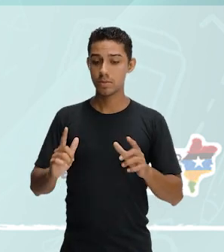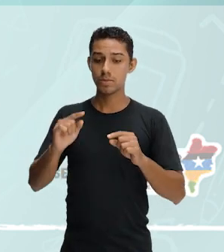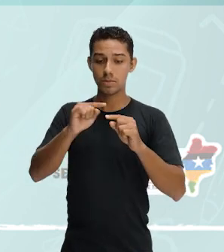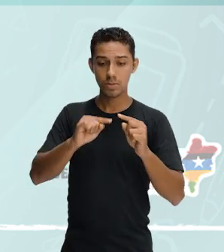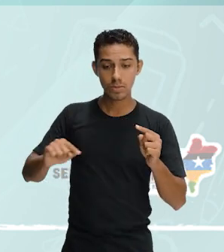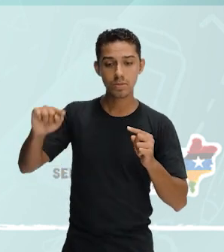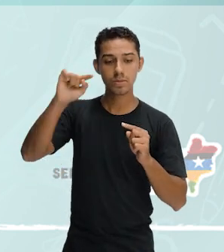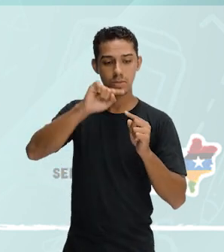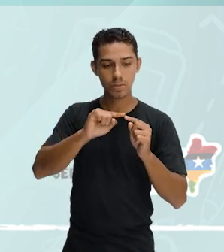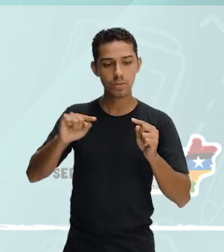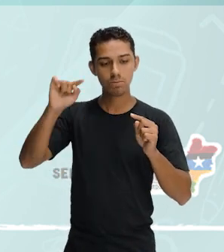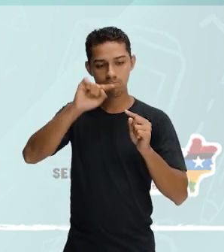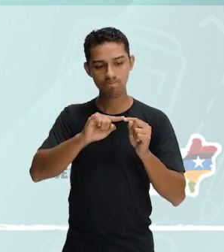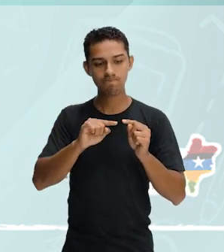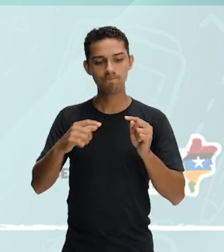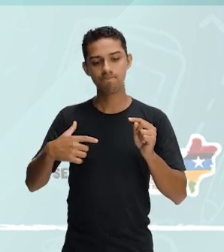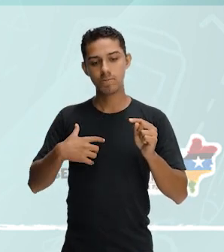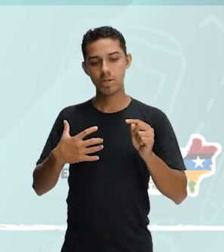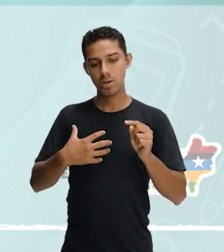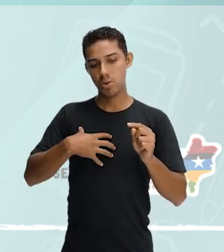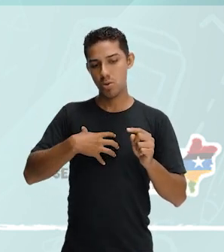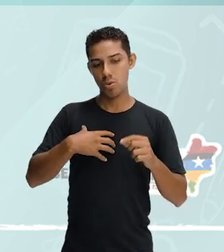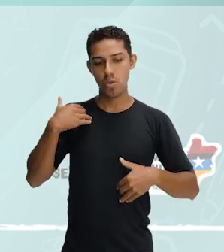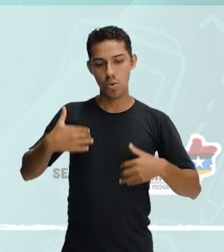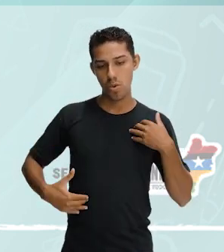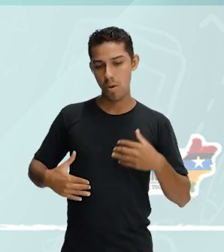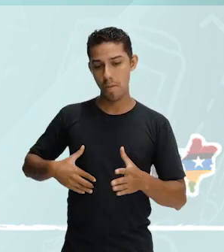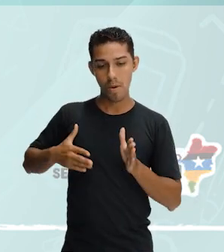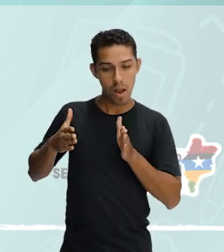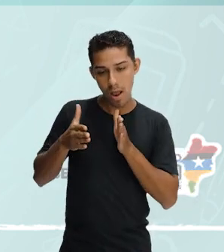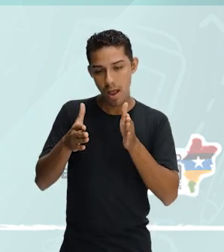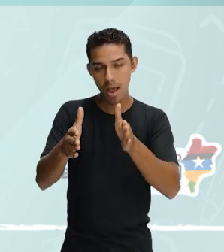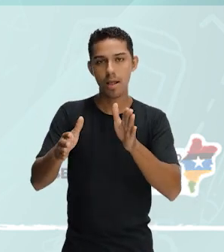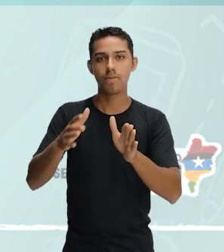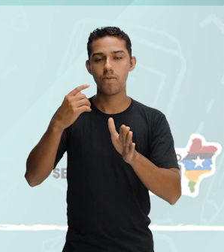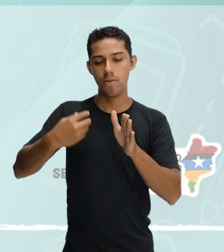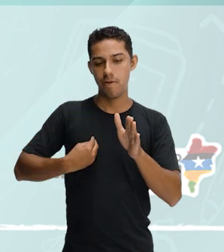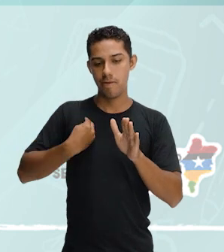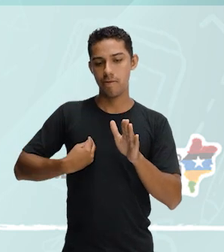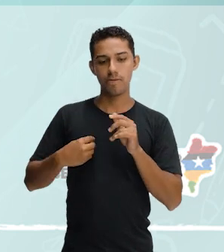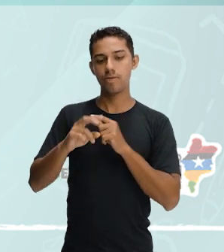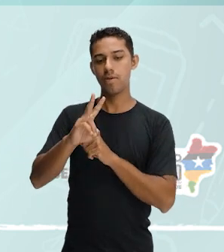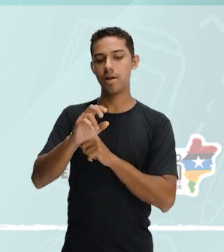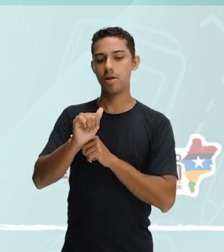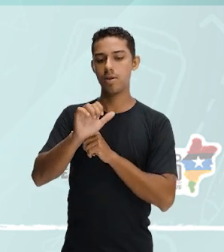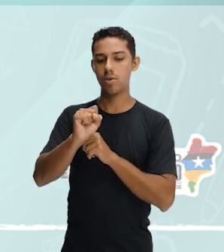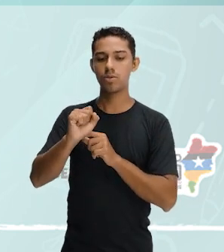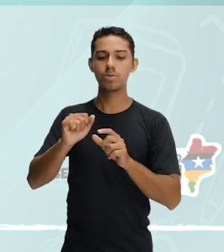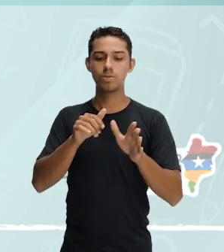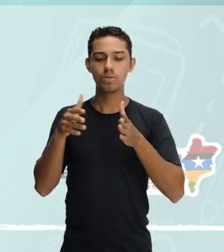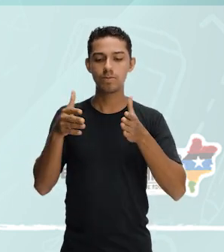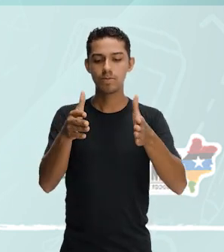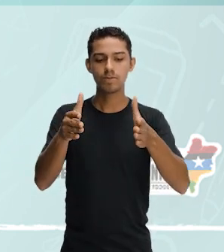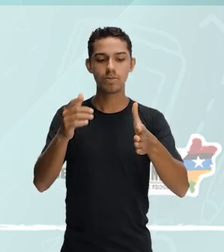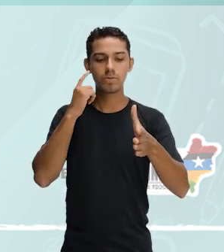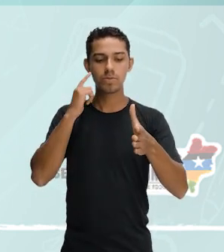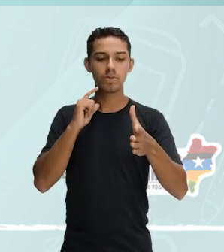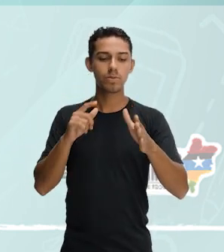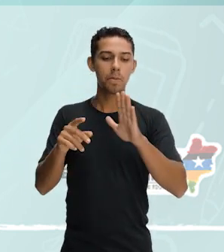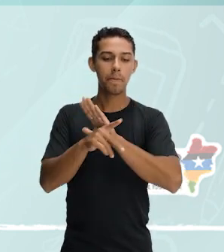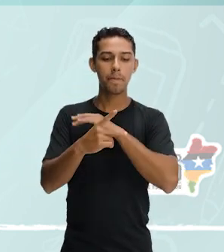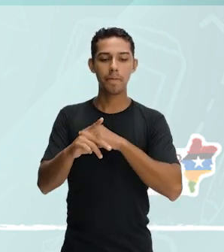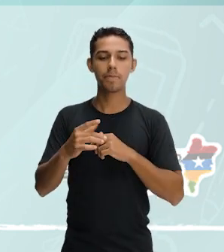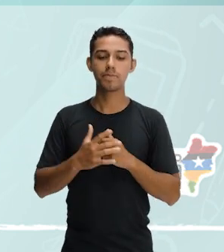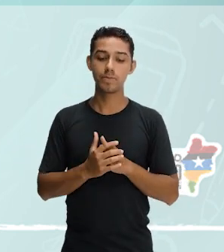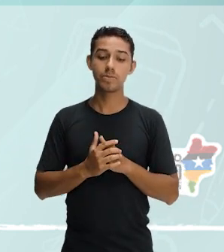corpo escapa, se movimenta em linha reta, mantendo o mesmo valor de velocidade, a mesma direção do instante de escape. O momento